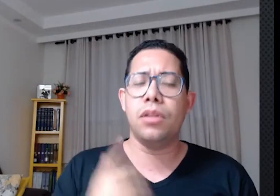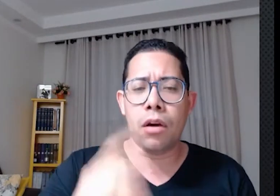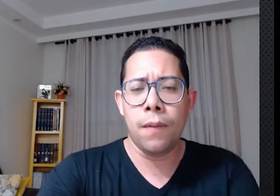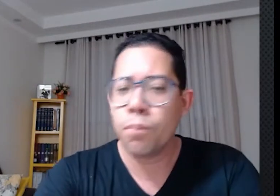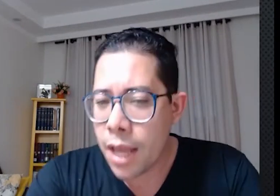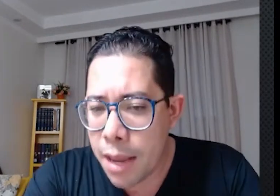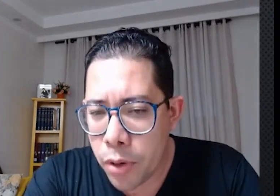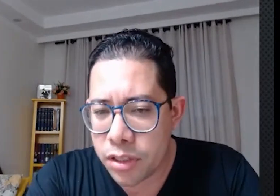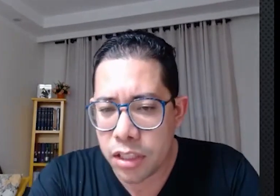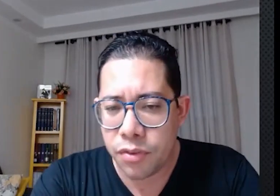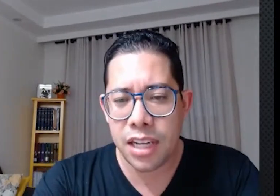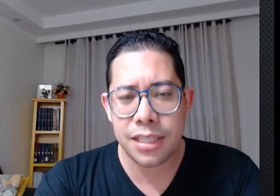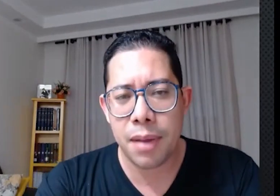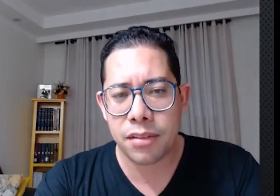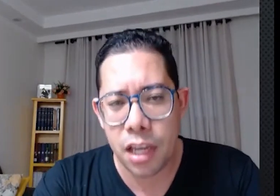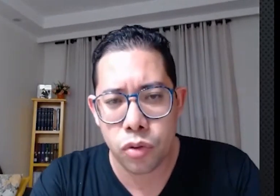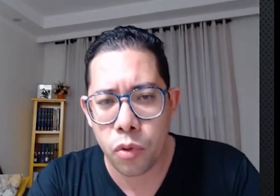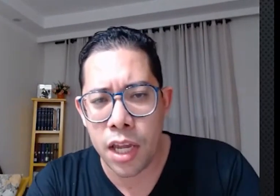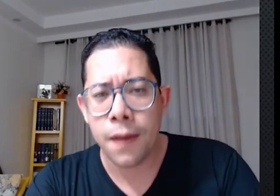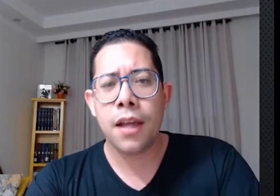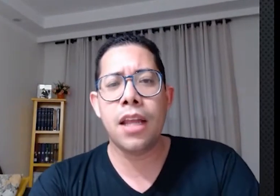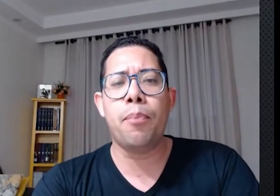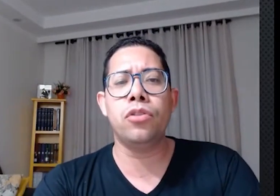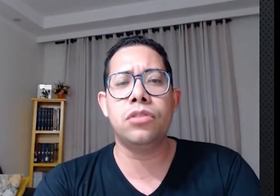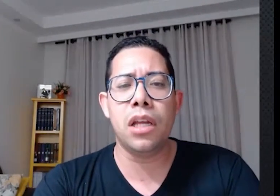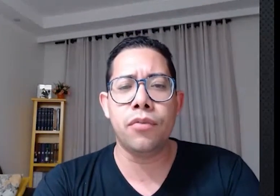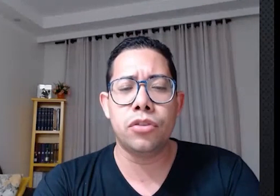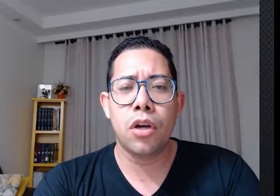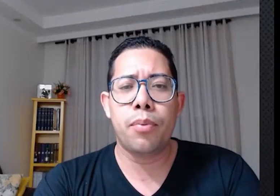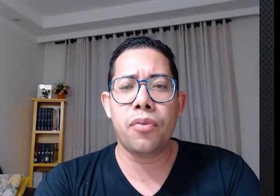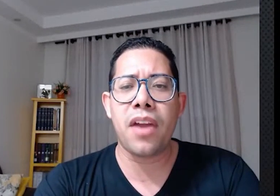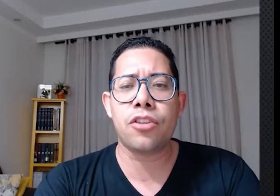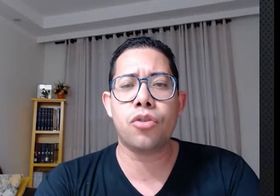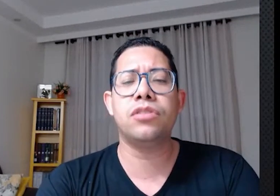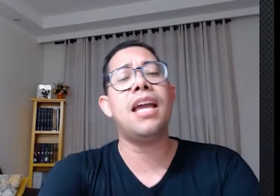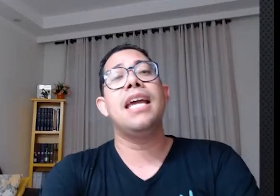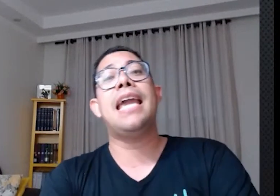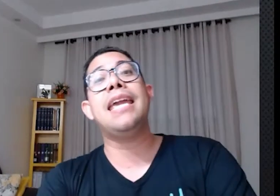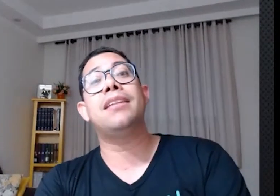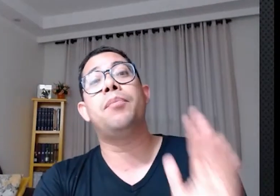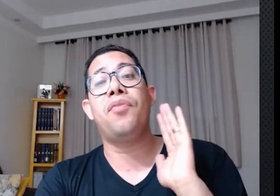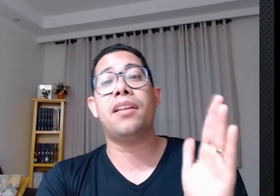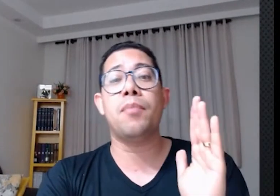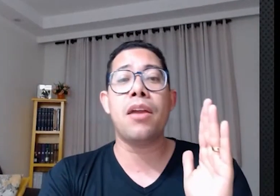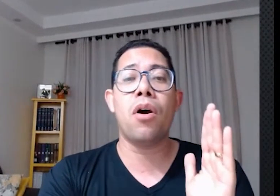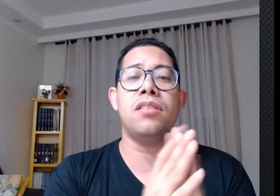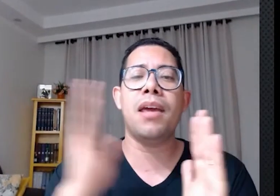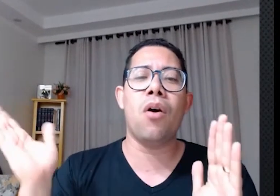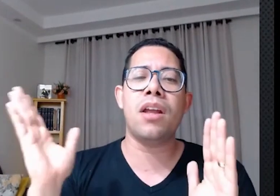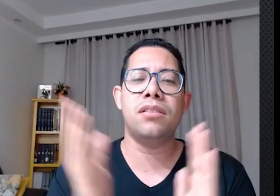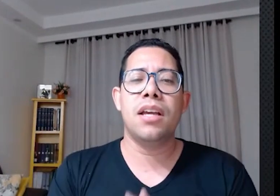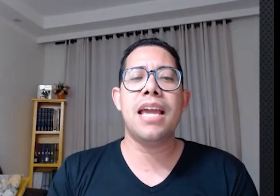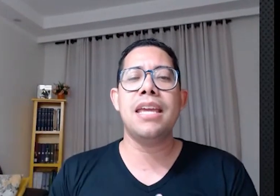sentido. Então, é importante você já saber esse resumo. E depois os livros proféticos, né? Que aí entra profetas